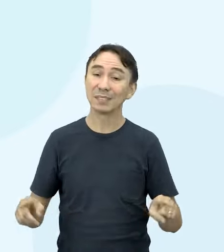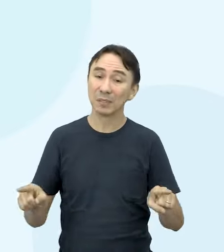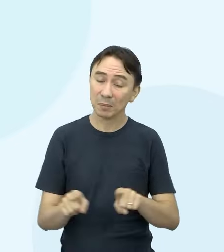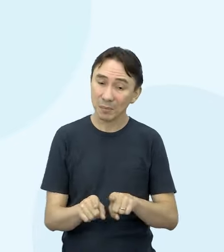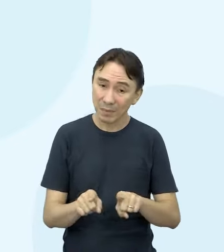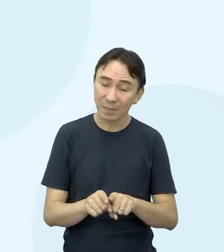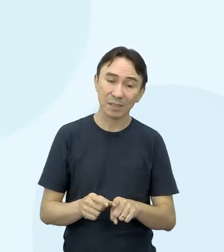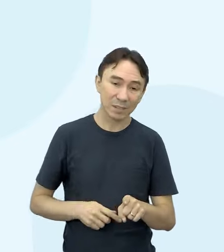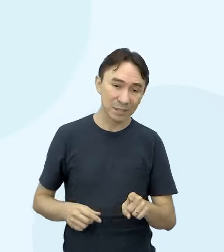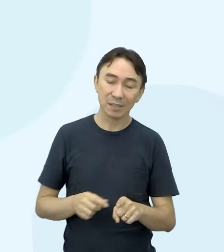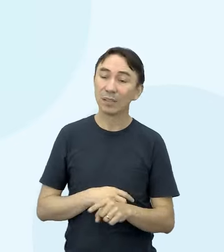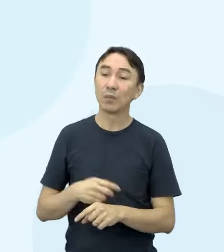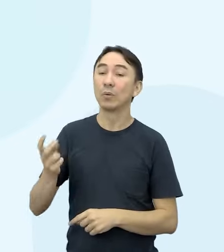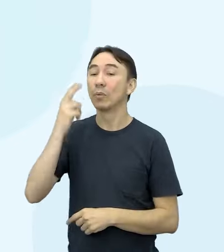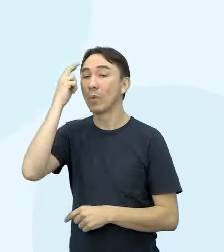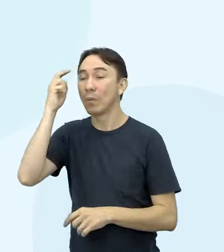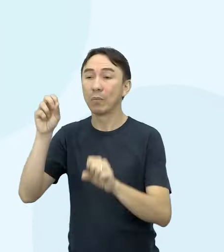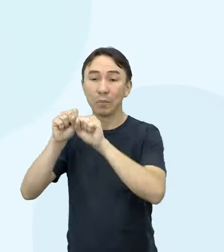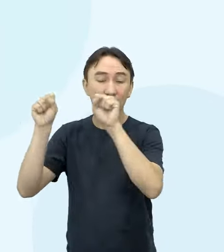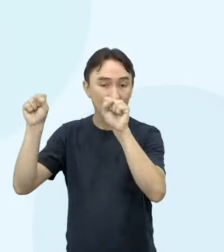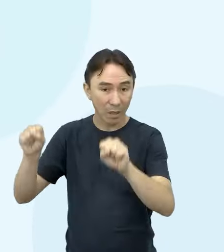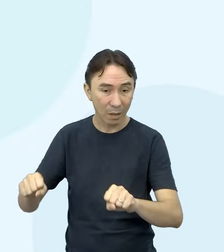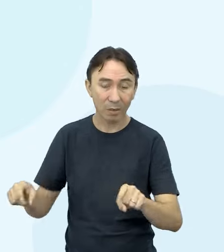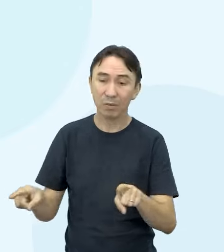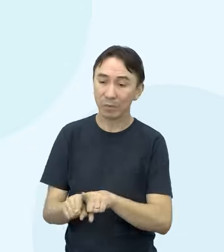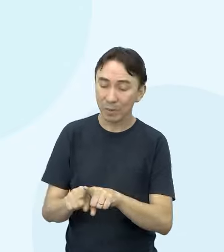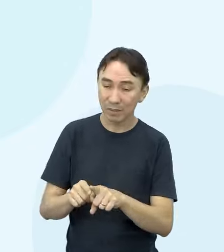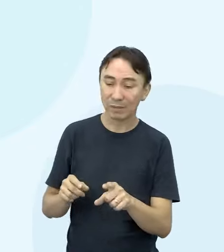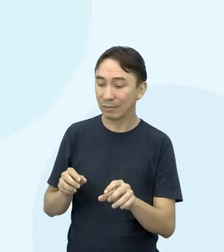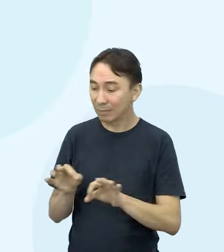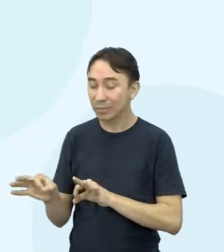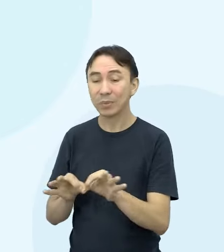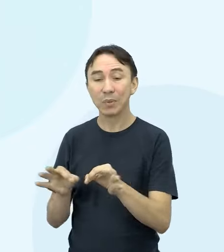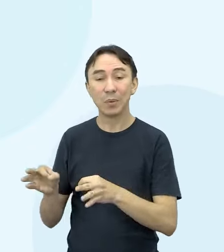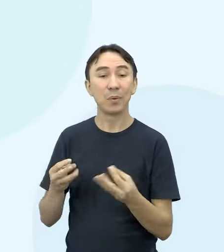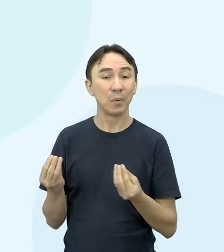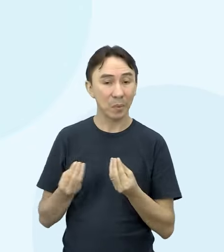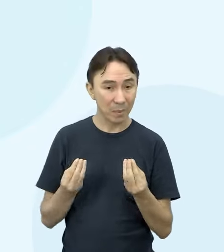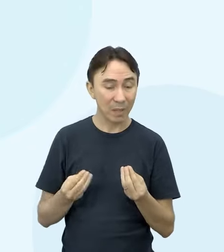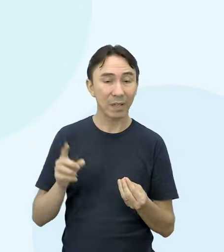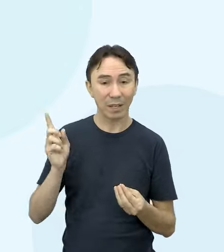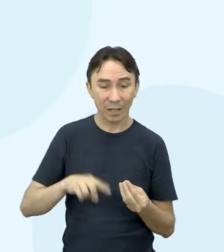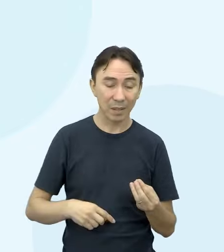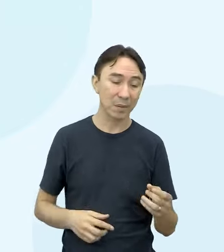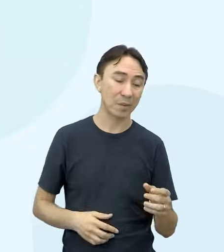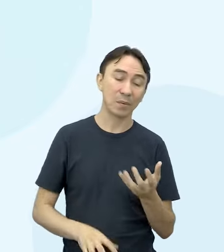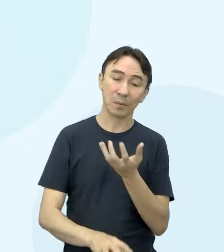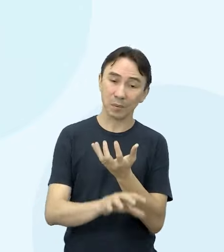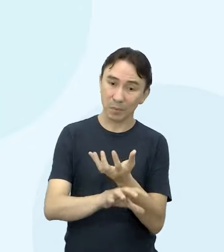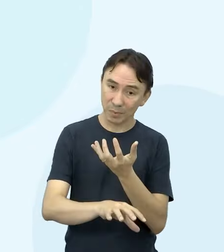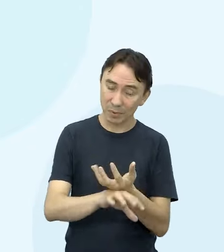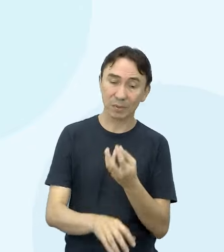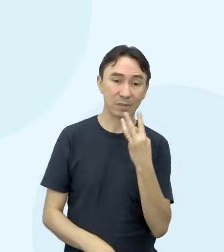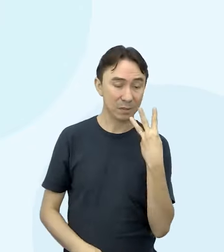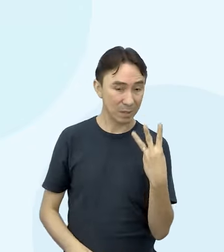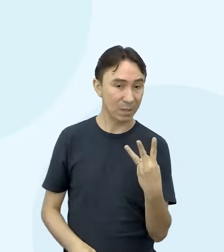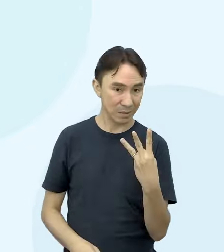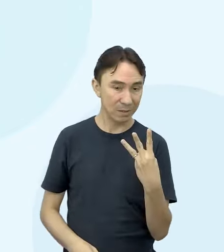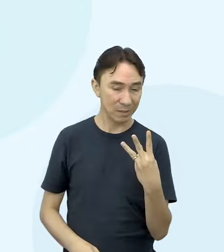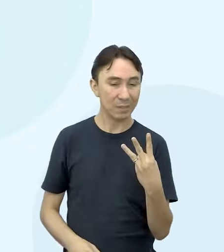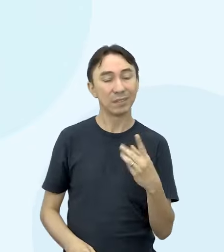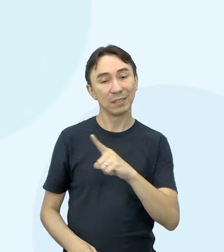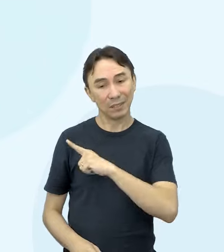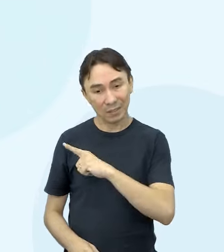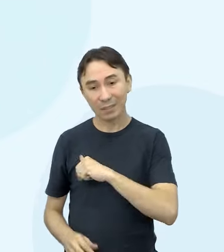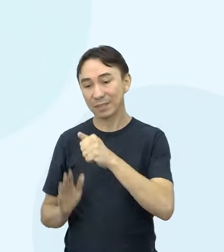sistema cultural e seu funcionamento, né? Como está expresso ali no componente 3, né? Na atividade, que o tema